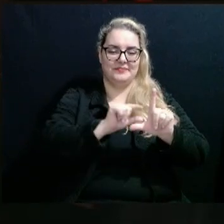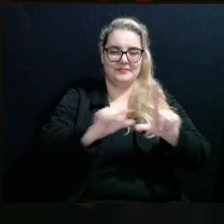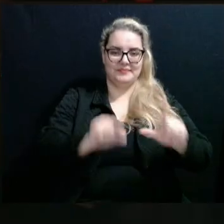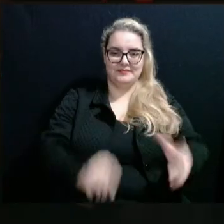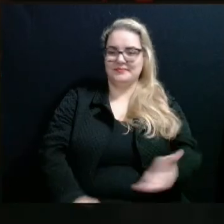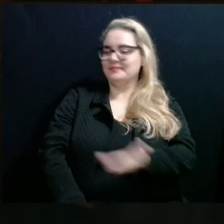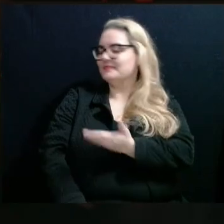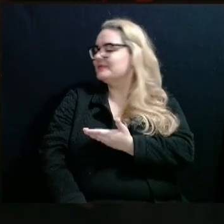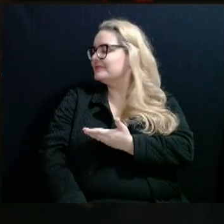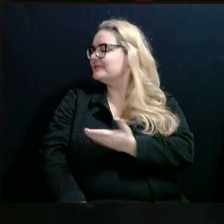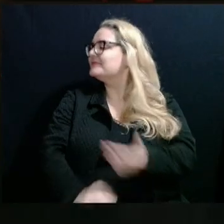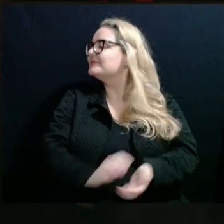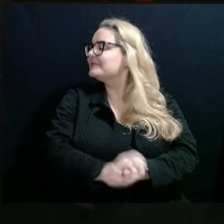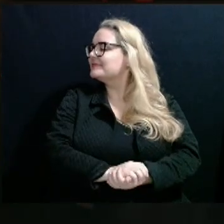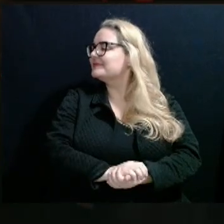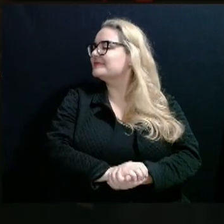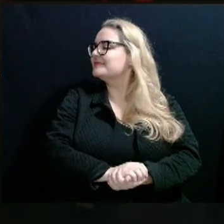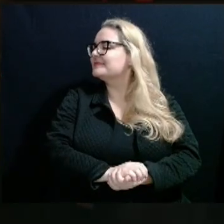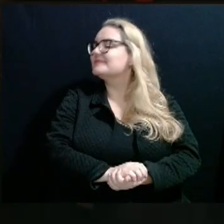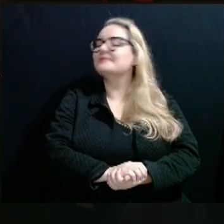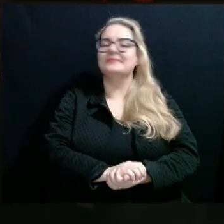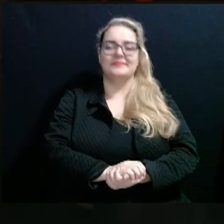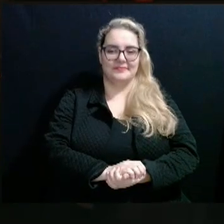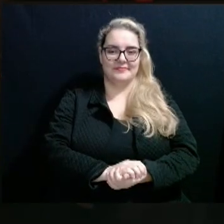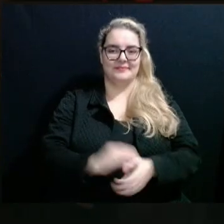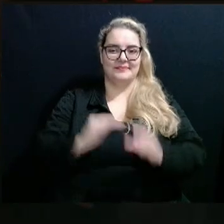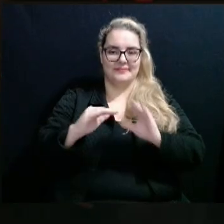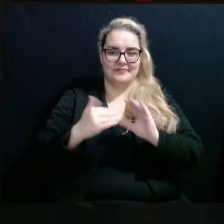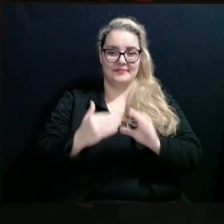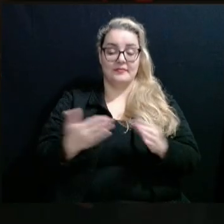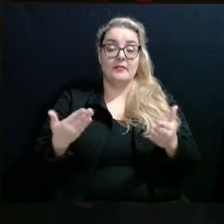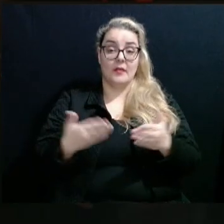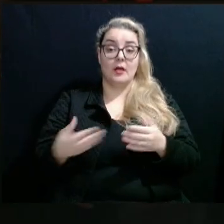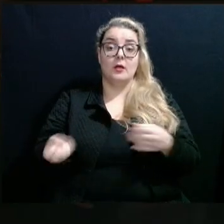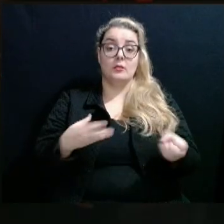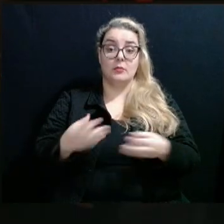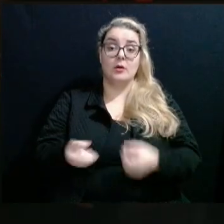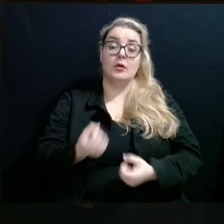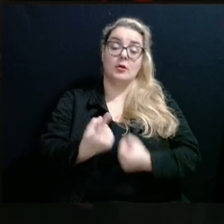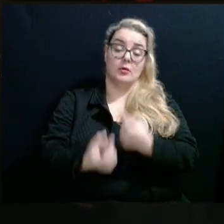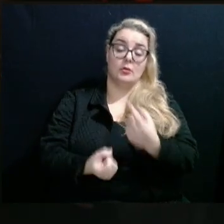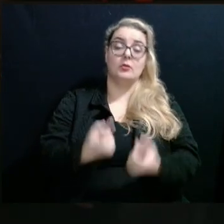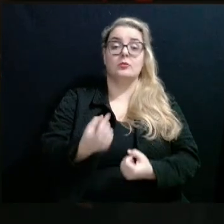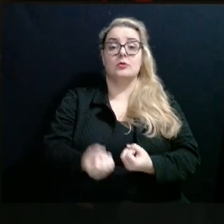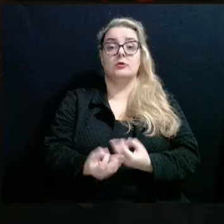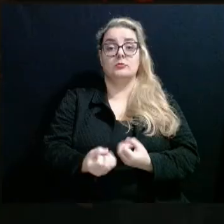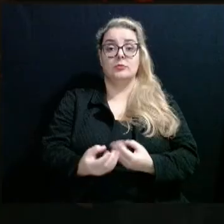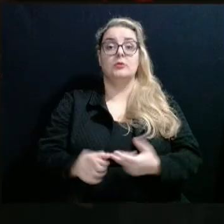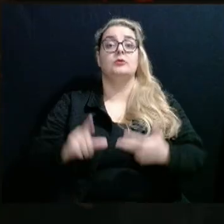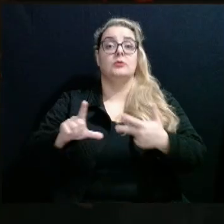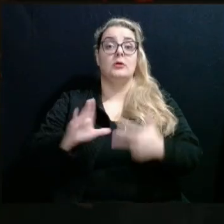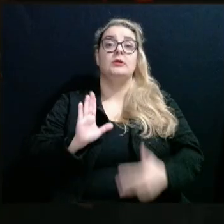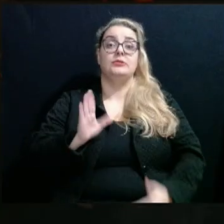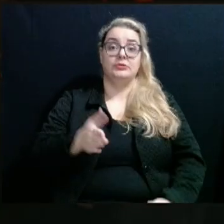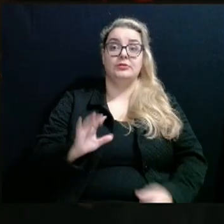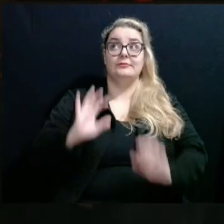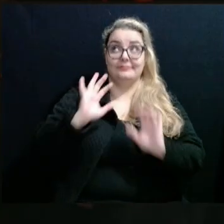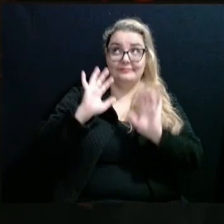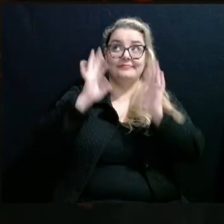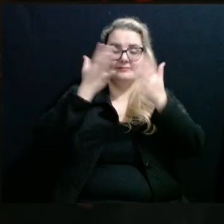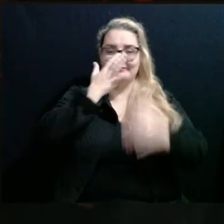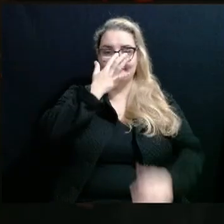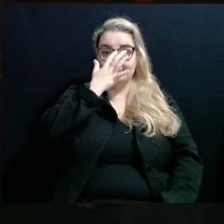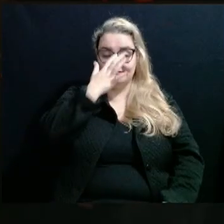19978293776. Enquanto você manda a sua mensagem, agora a gente atualiza algumas informações do Legislativo. Daqui a pouquinho a previsão do tempo e a apresentação das